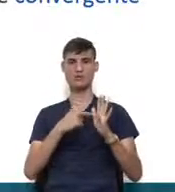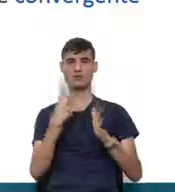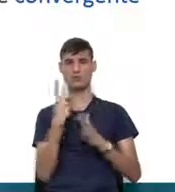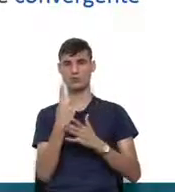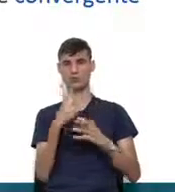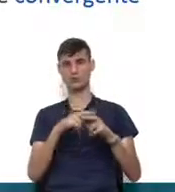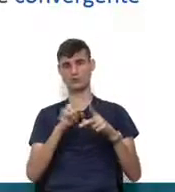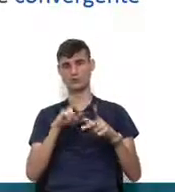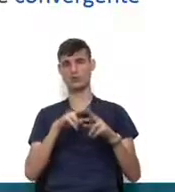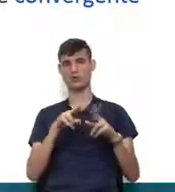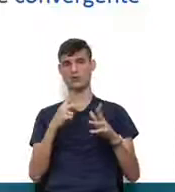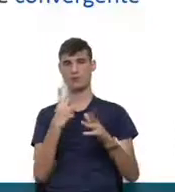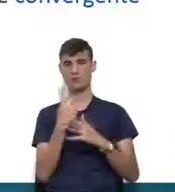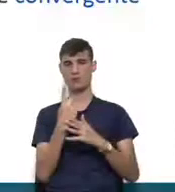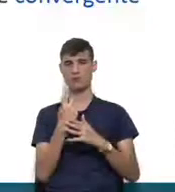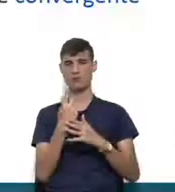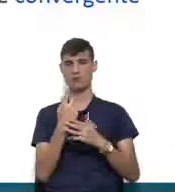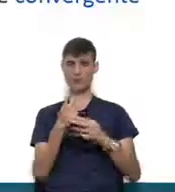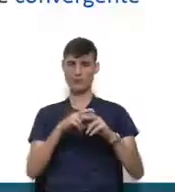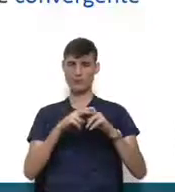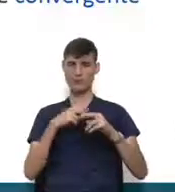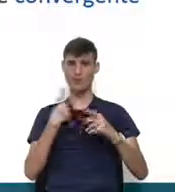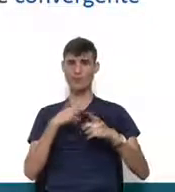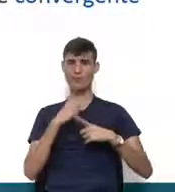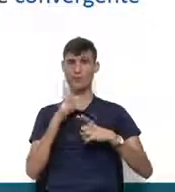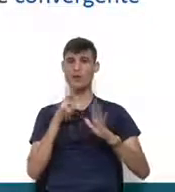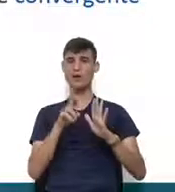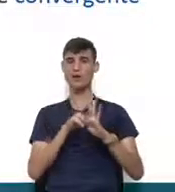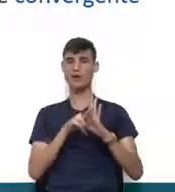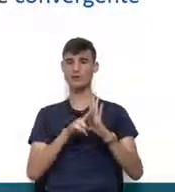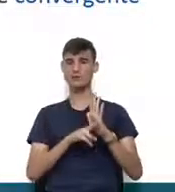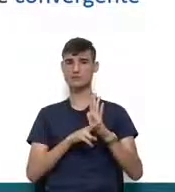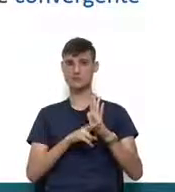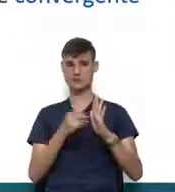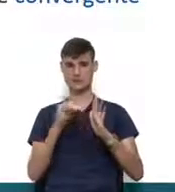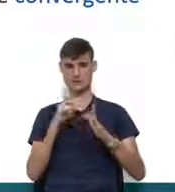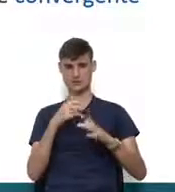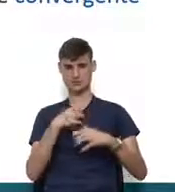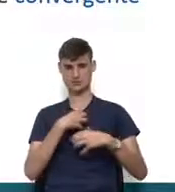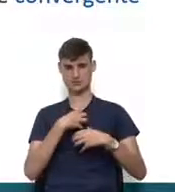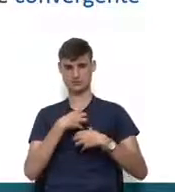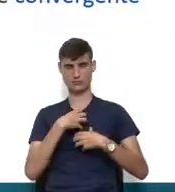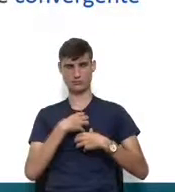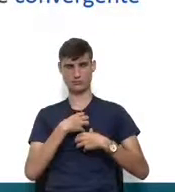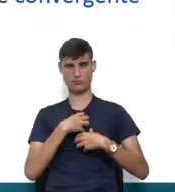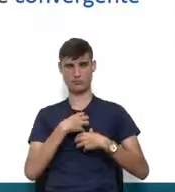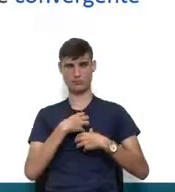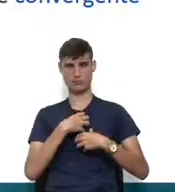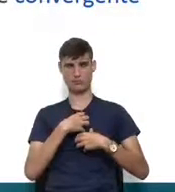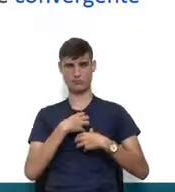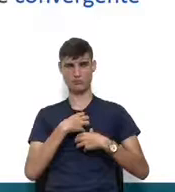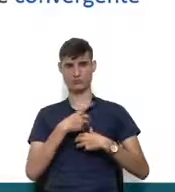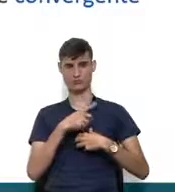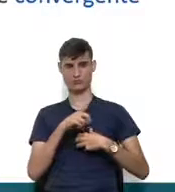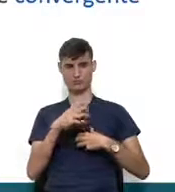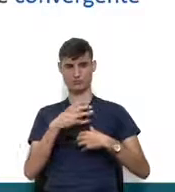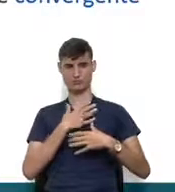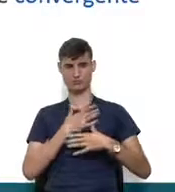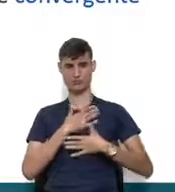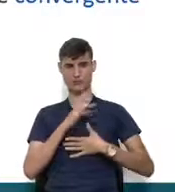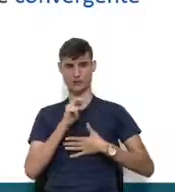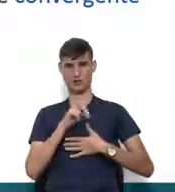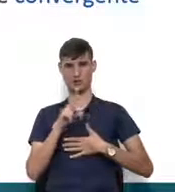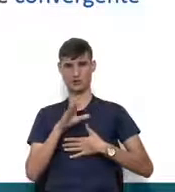igual a 1. E neste caso nós temos uma regrinha. Se o módulo da minha